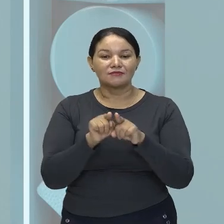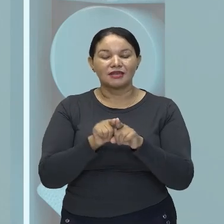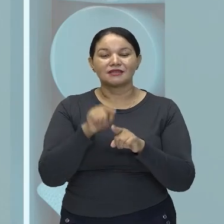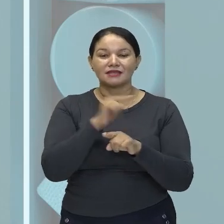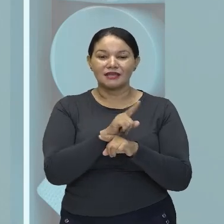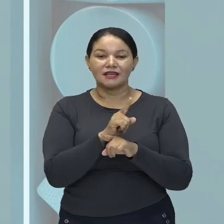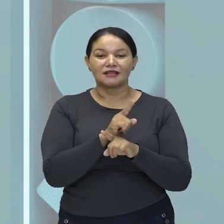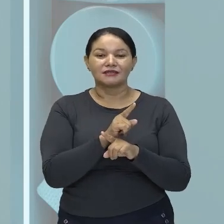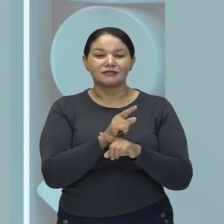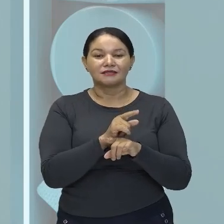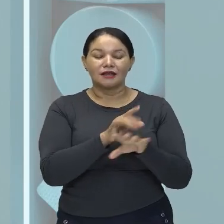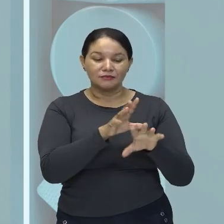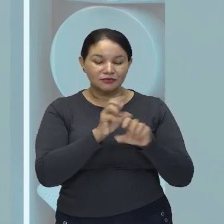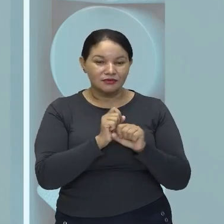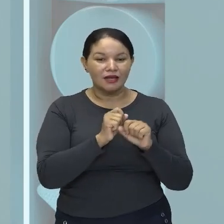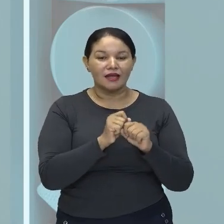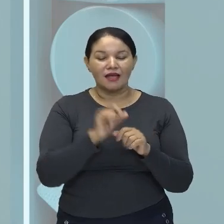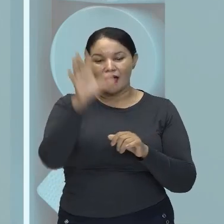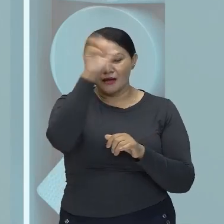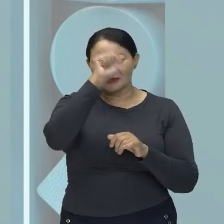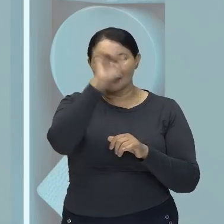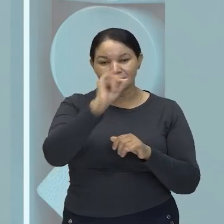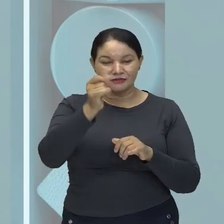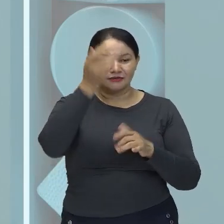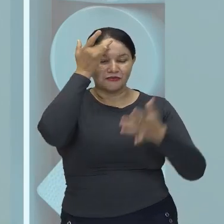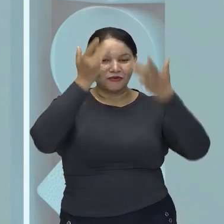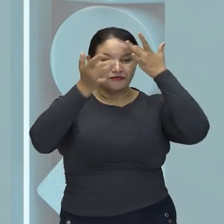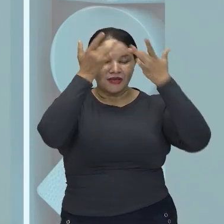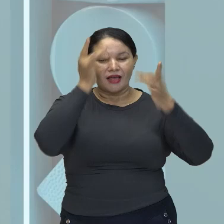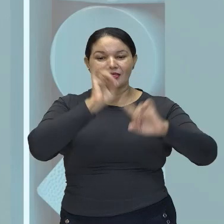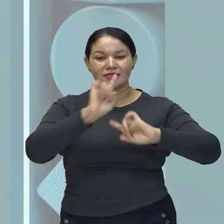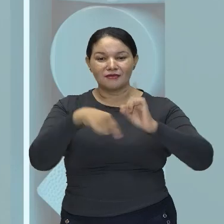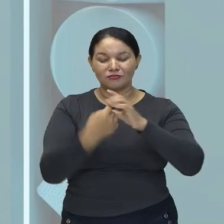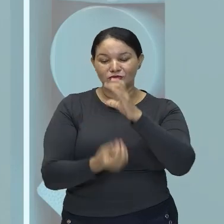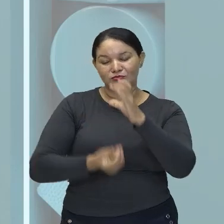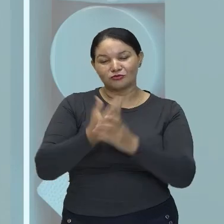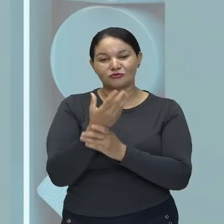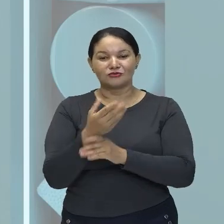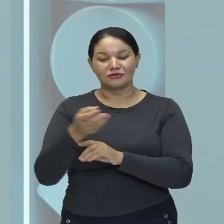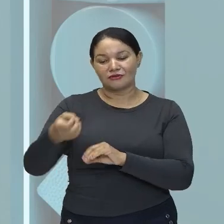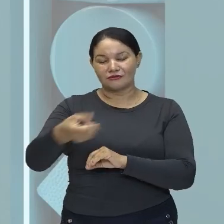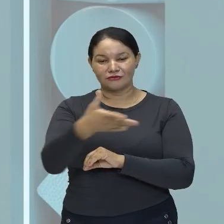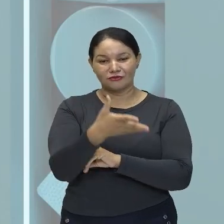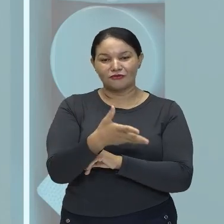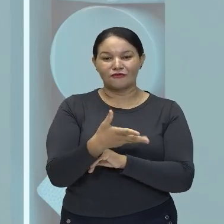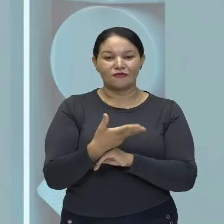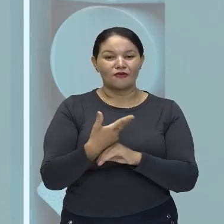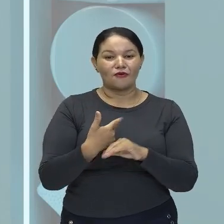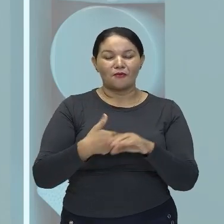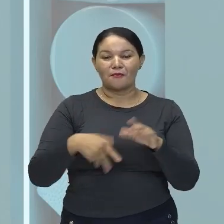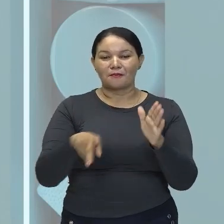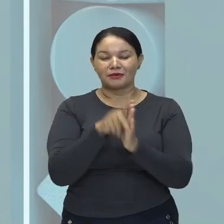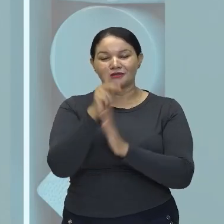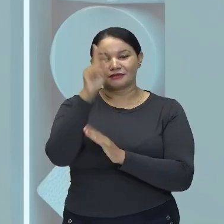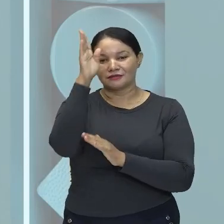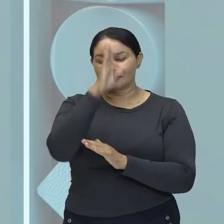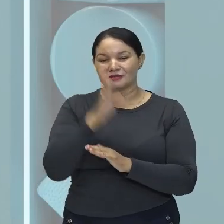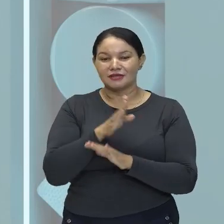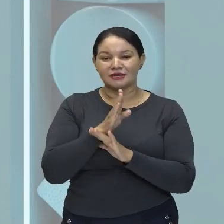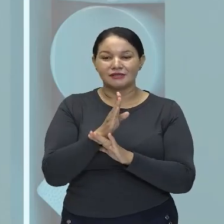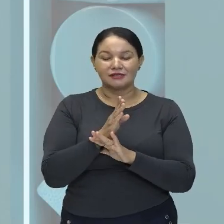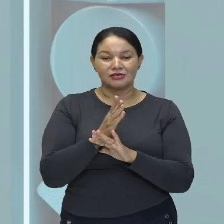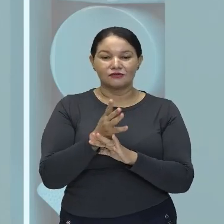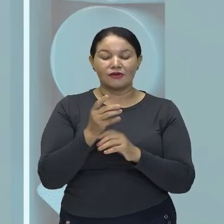beber nessa fonte e produzir algo novo com a cara do Brasil, que se manifestará nas obras de arte. Vocês viram